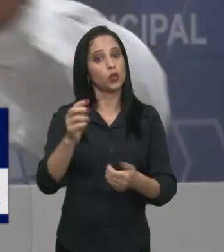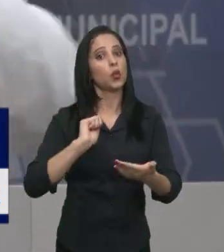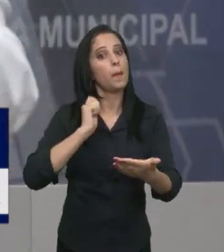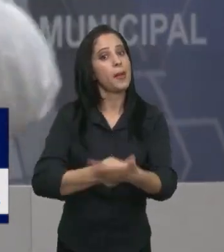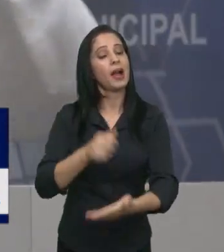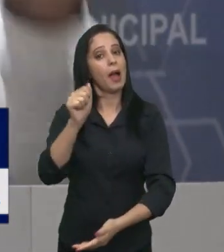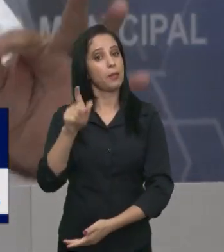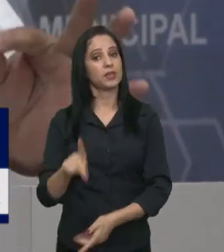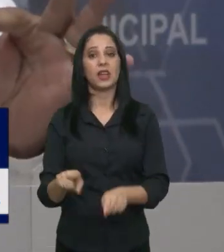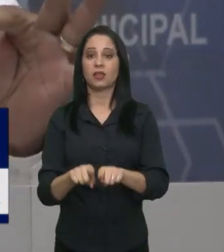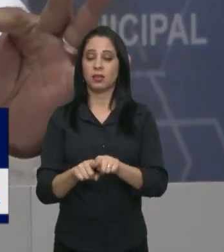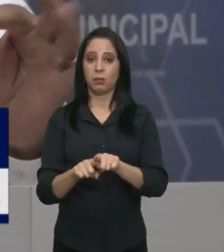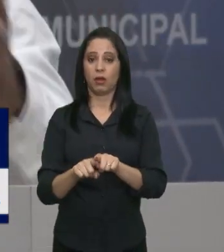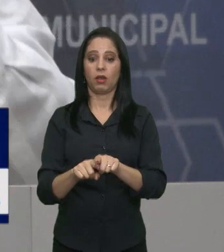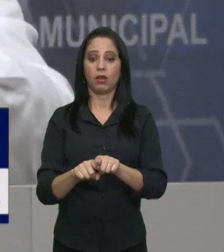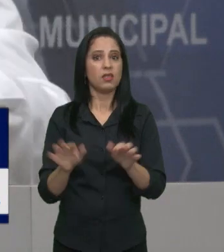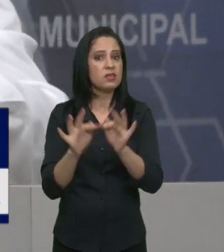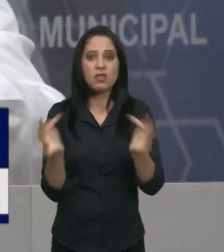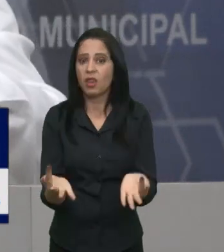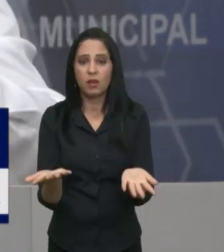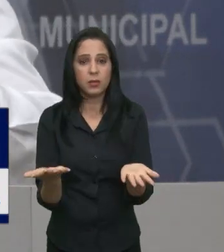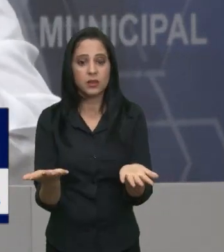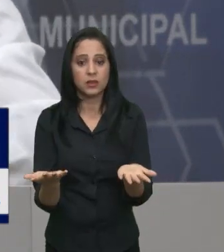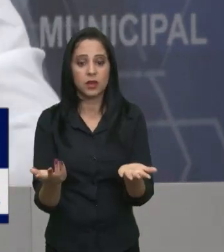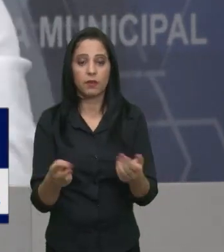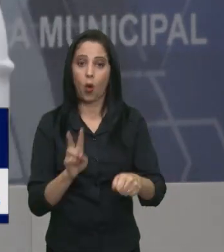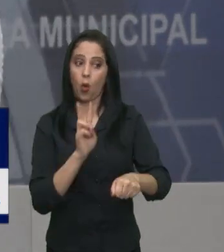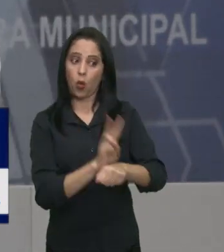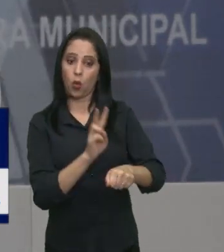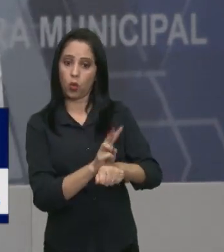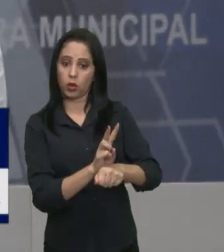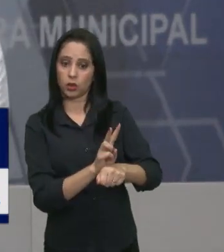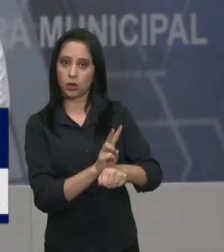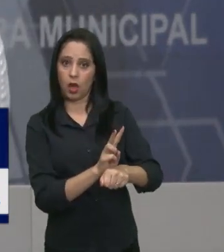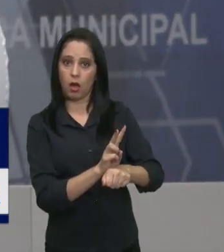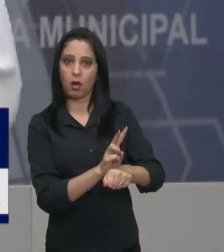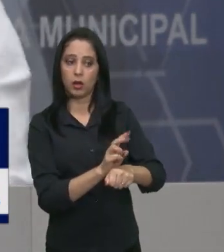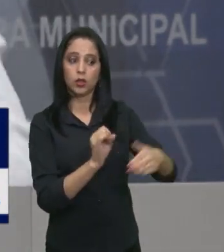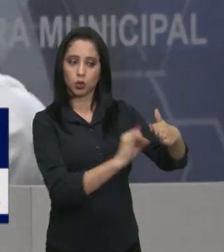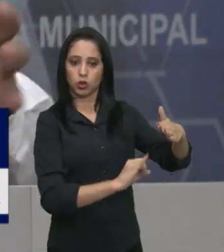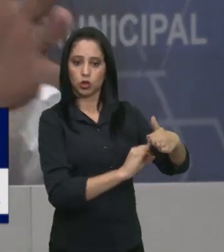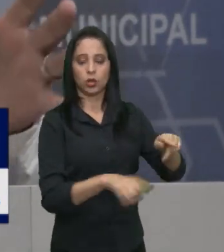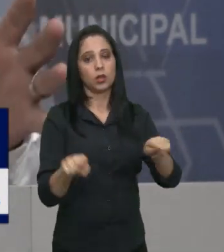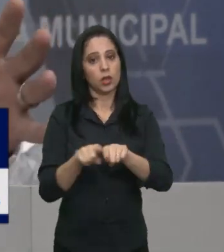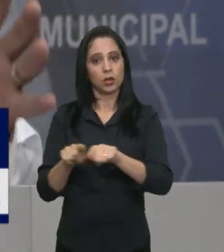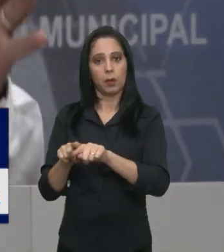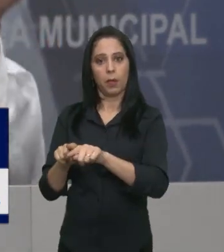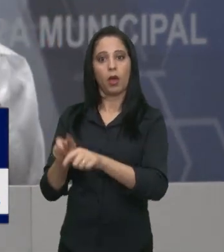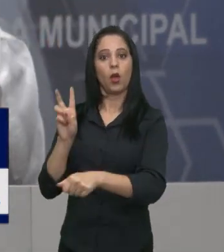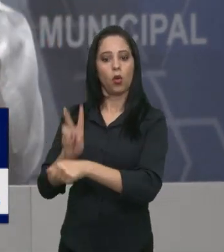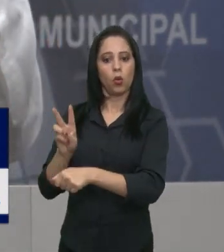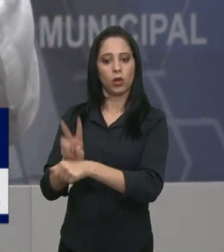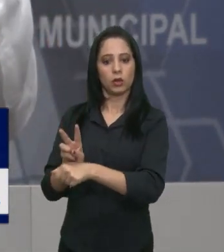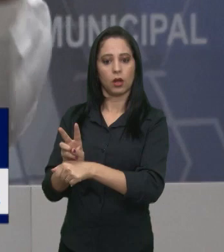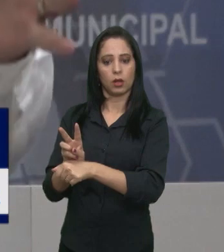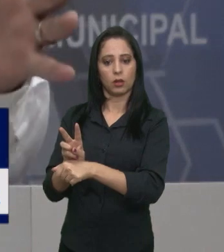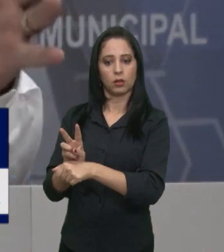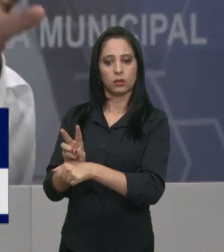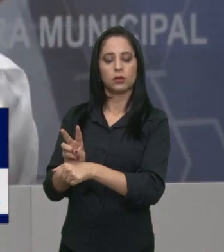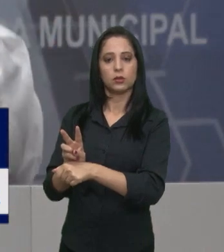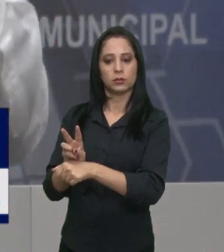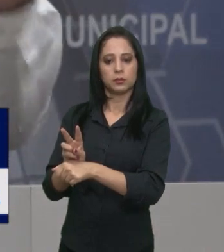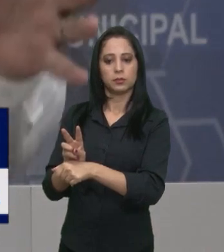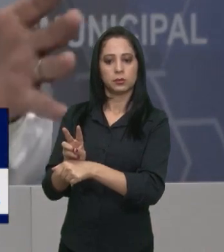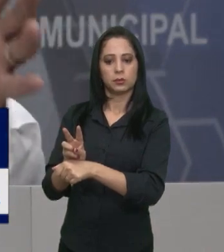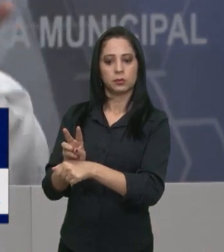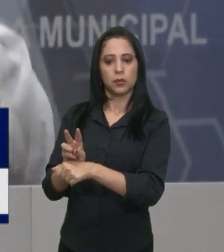cidade. Simples assim. Vamos cuidar não só da saúde do instituto, mas também cuidar da